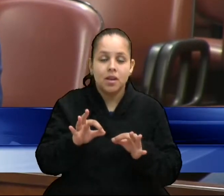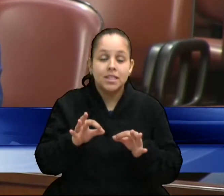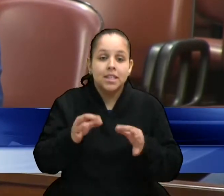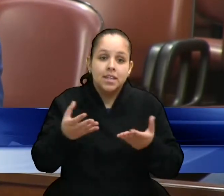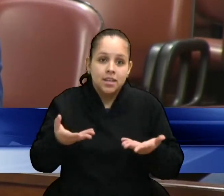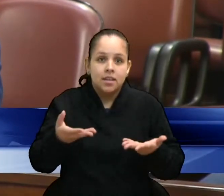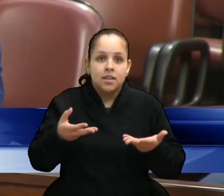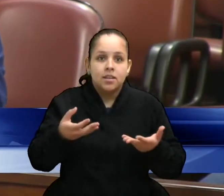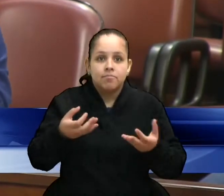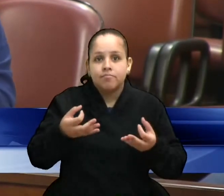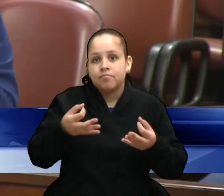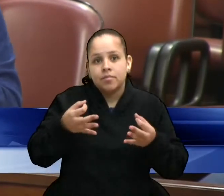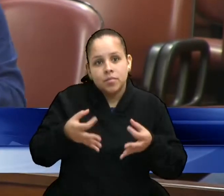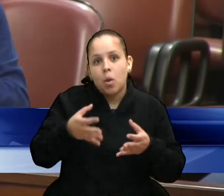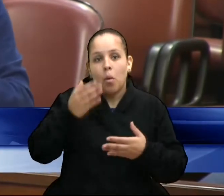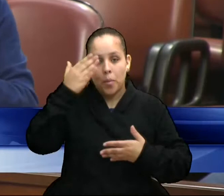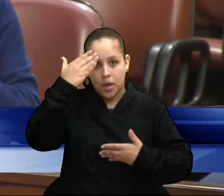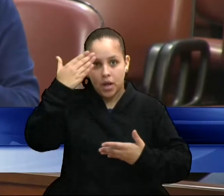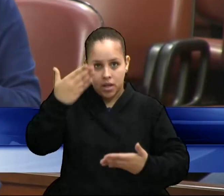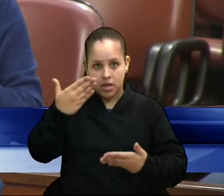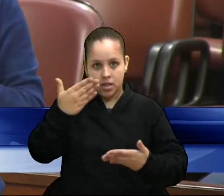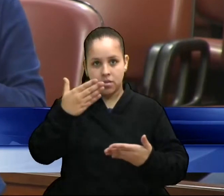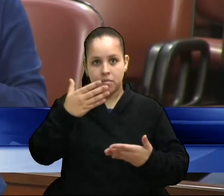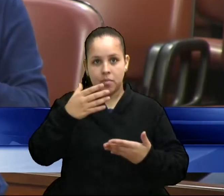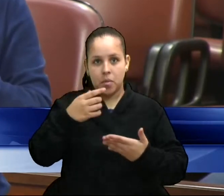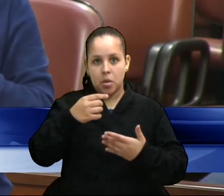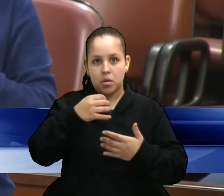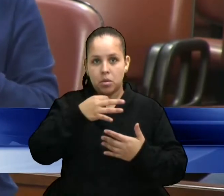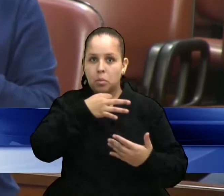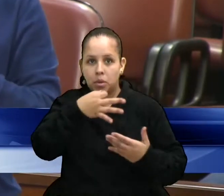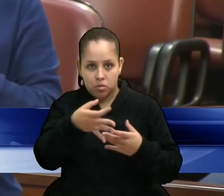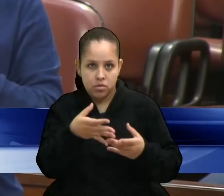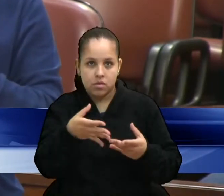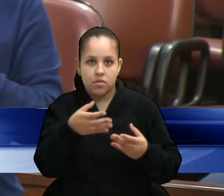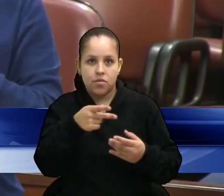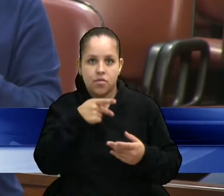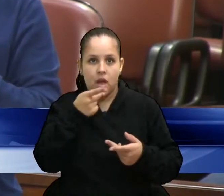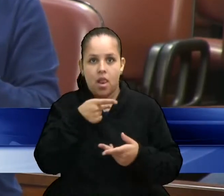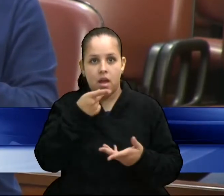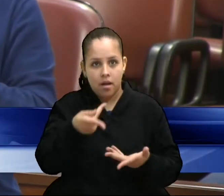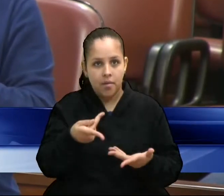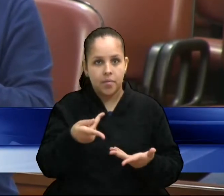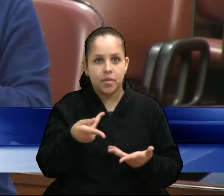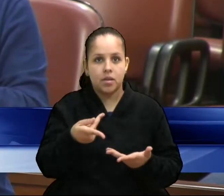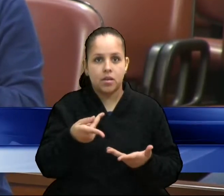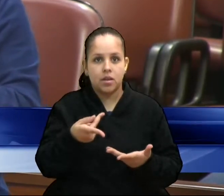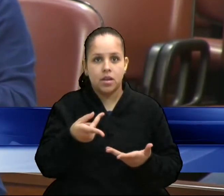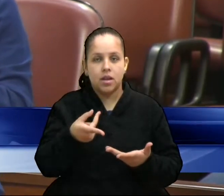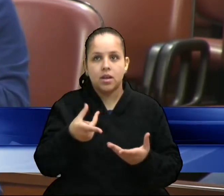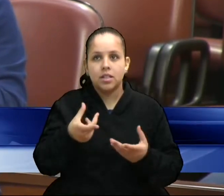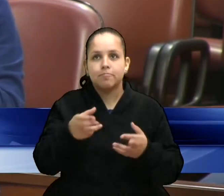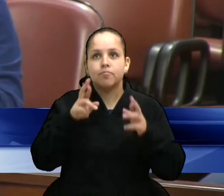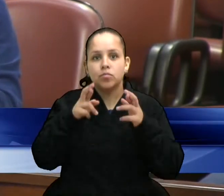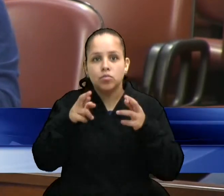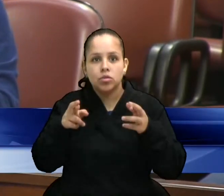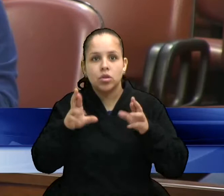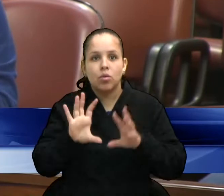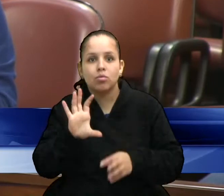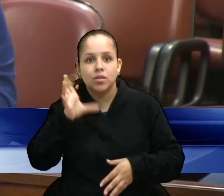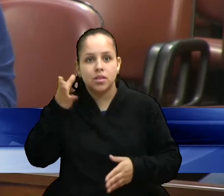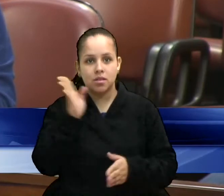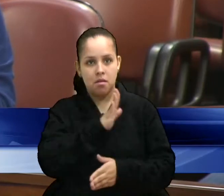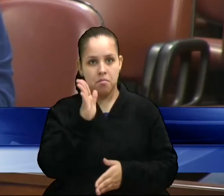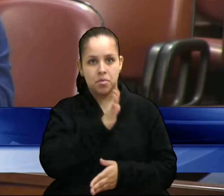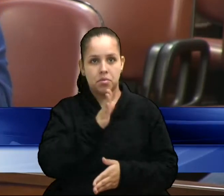sobre prazo, parabéns pelos comentários que fizeram, e diria o seguinte: tomara que isso aconteça logo. O que depender da